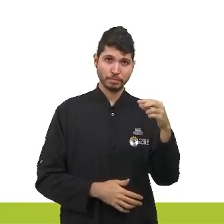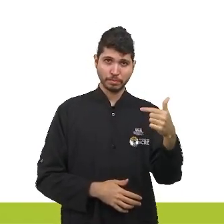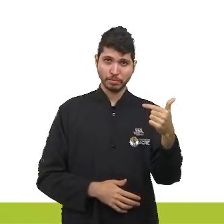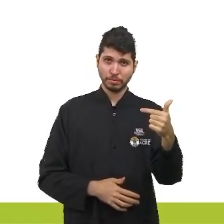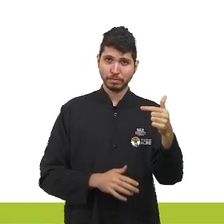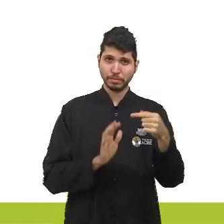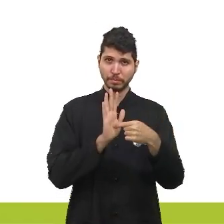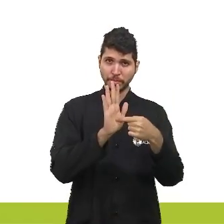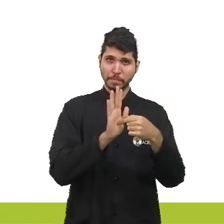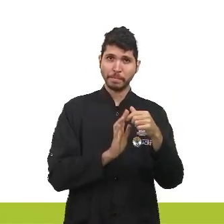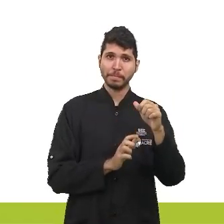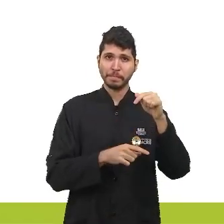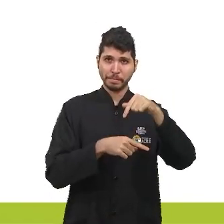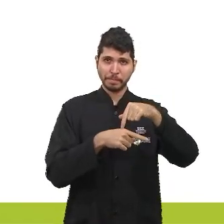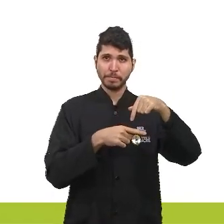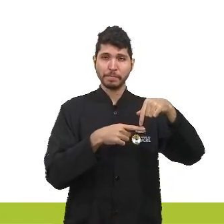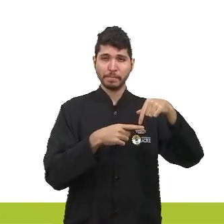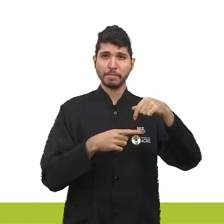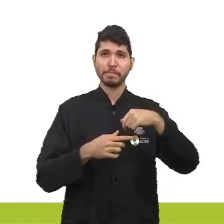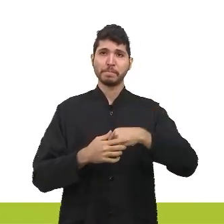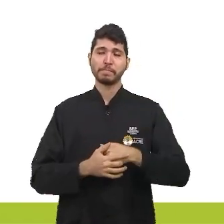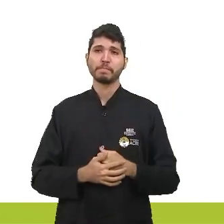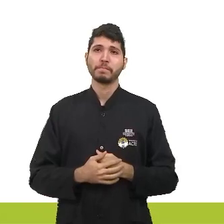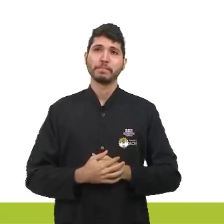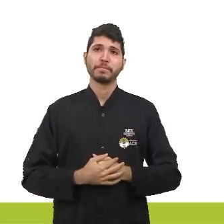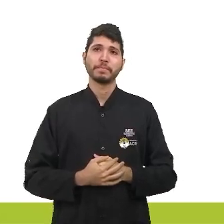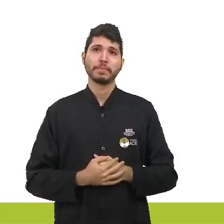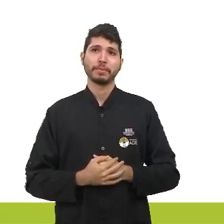de faces triangulares mais